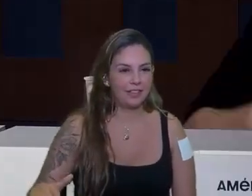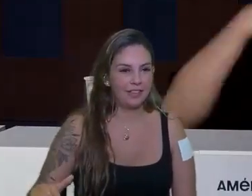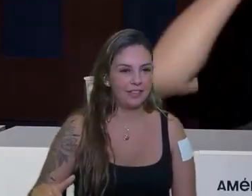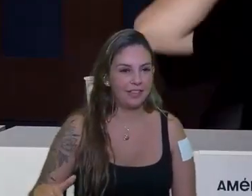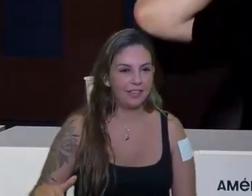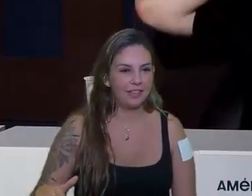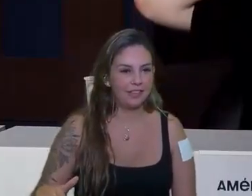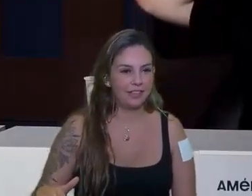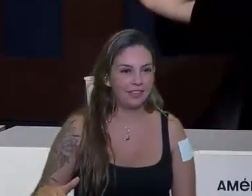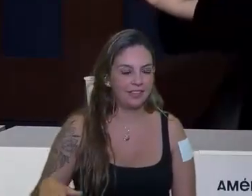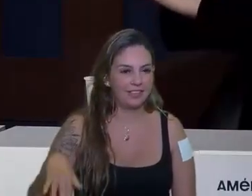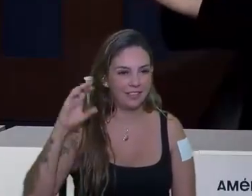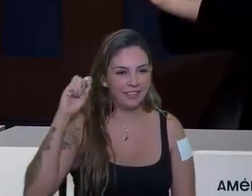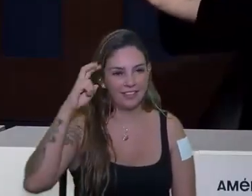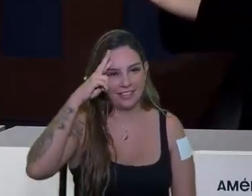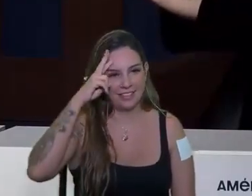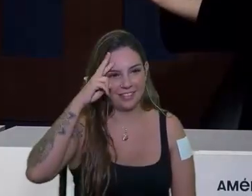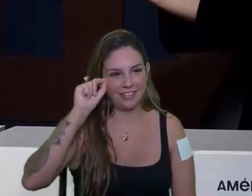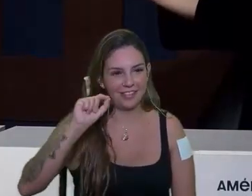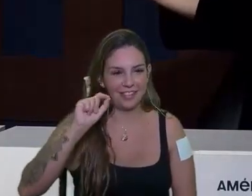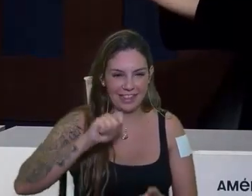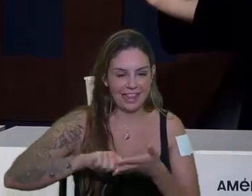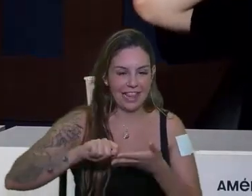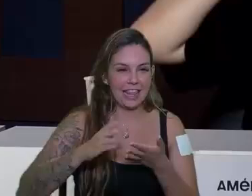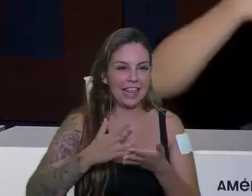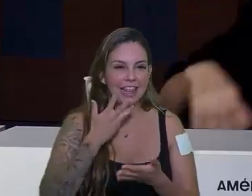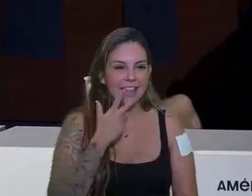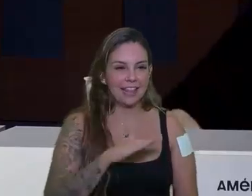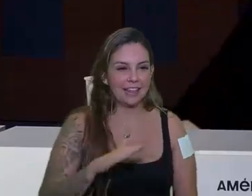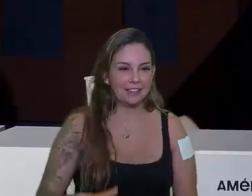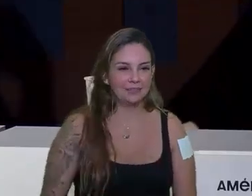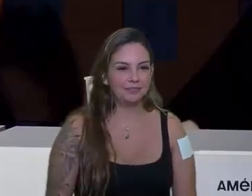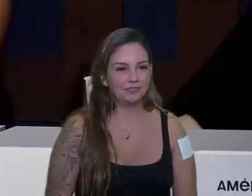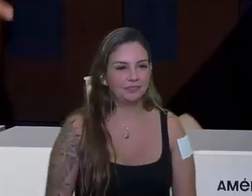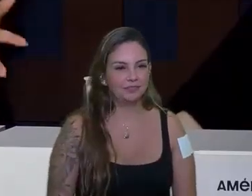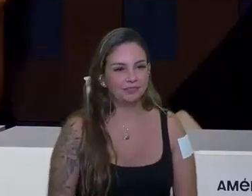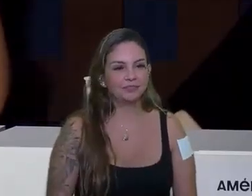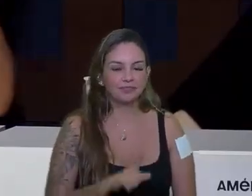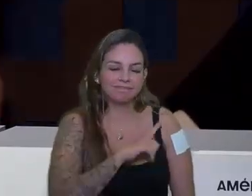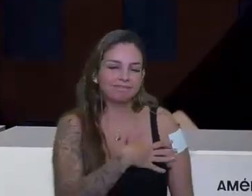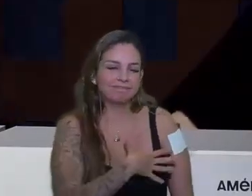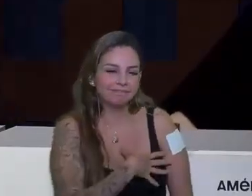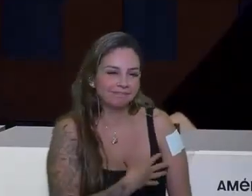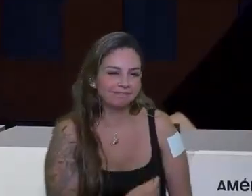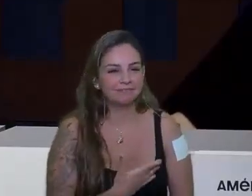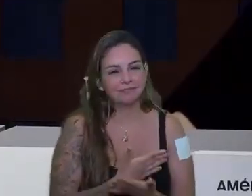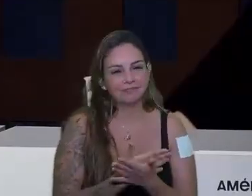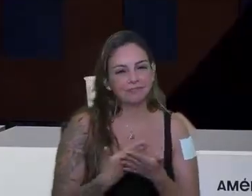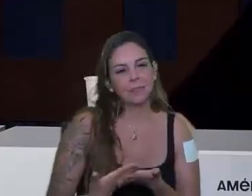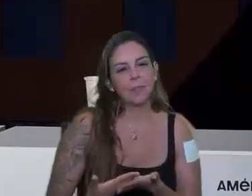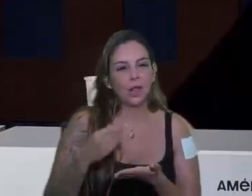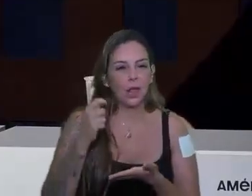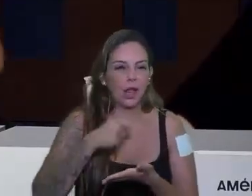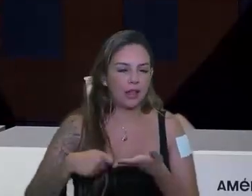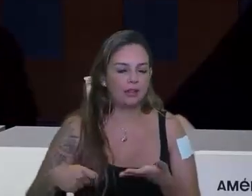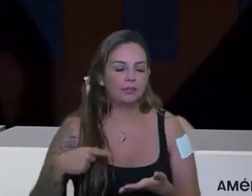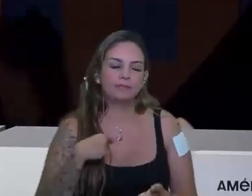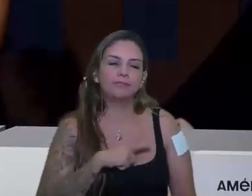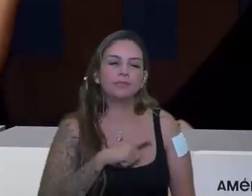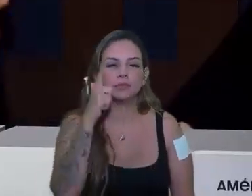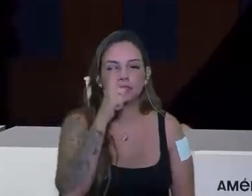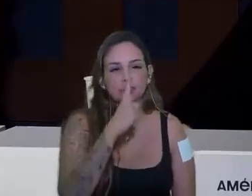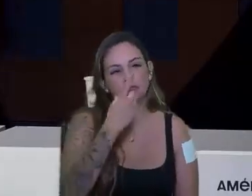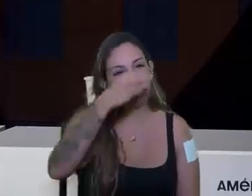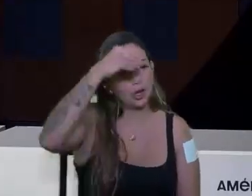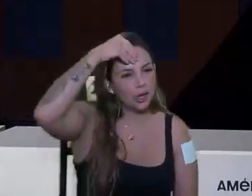com crianças... A gente escuta muito essa história de quem escreve livro infantil. Ah, eu tive meus filhos e comecei a escrever para criança. Ah, eu ganhei